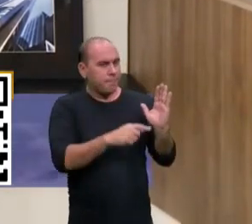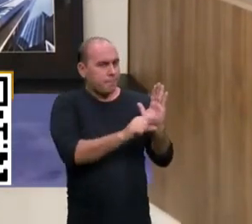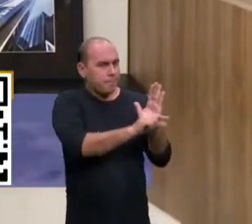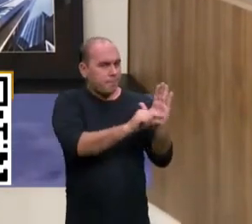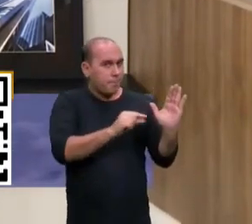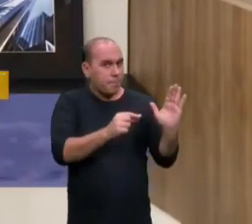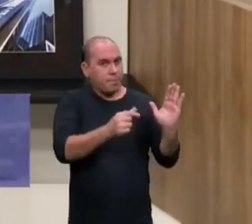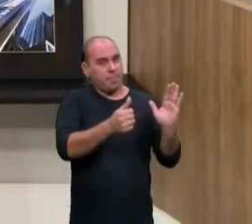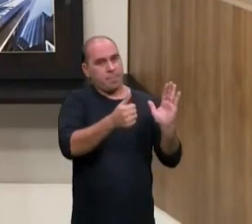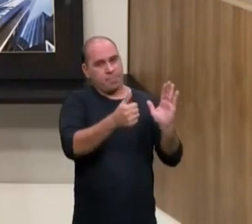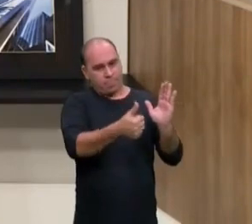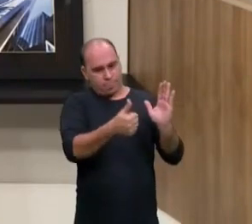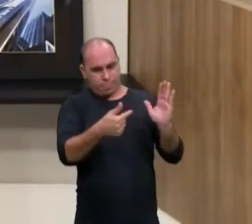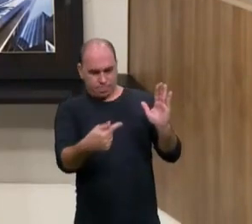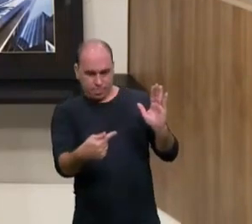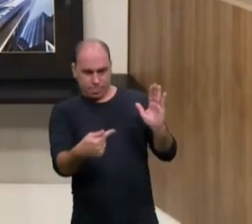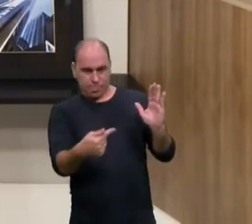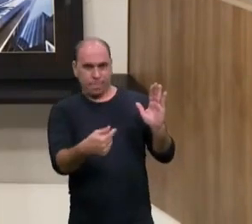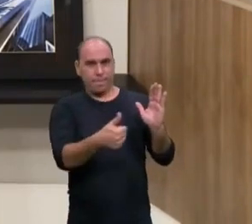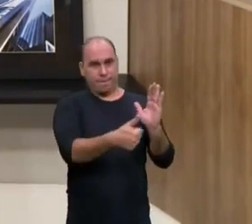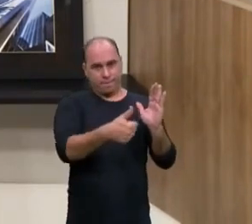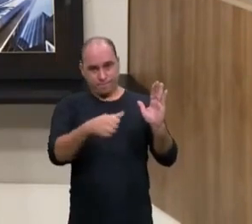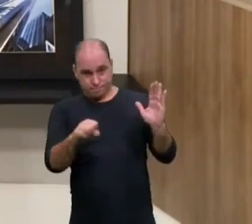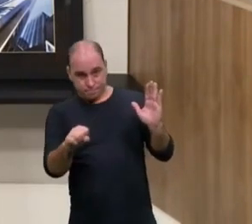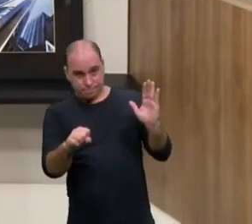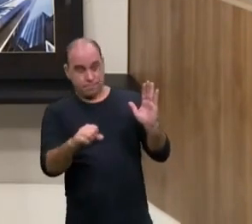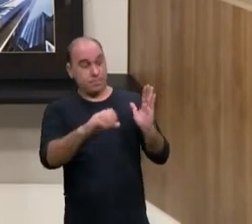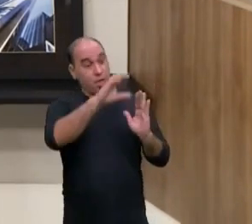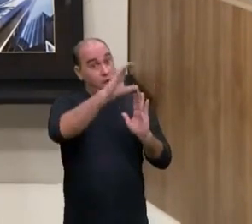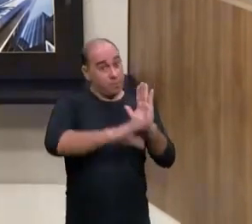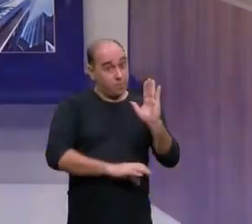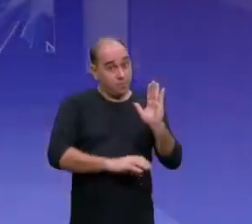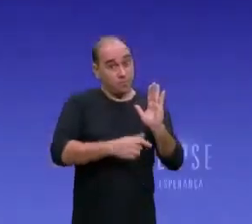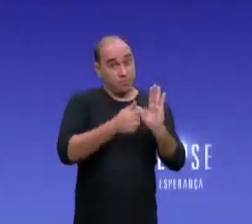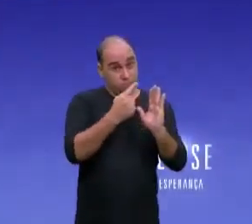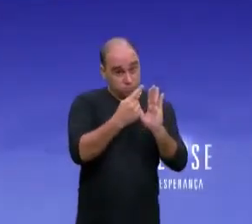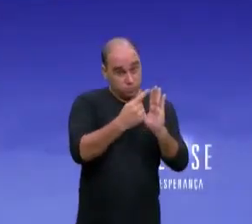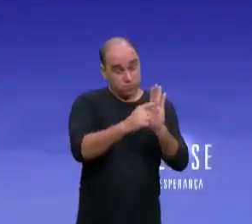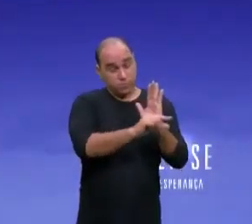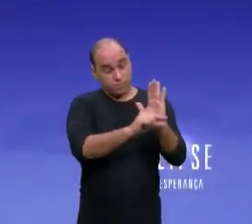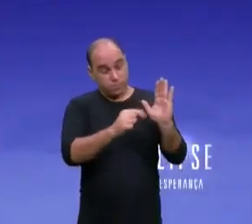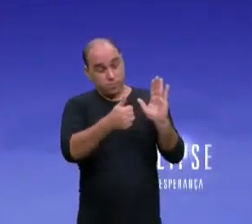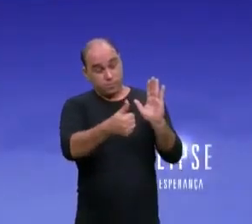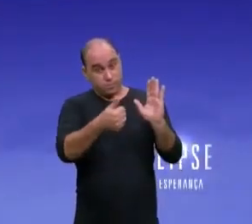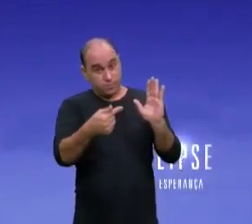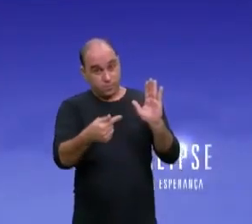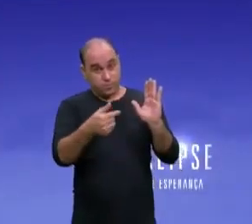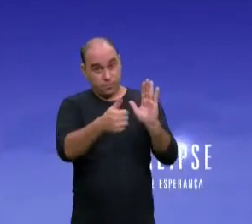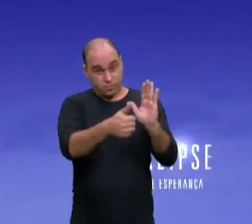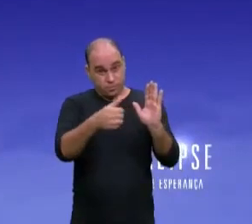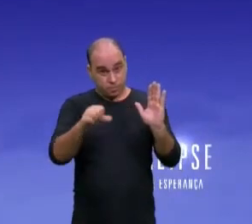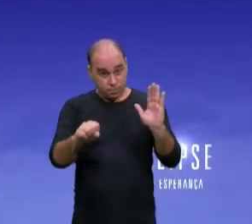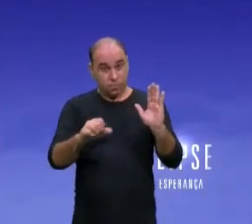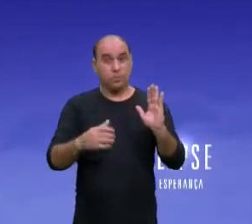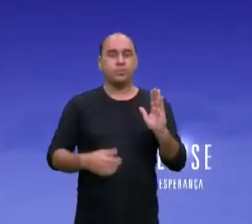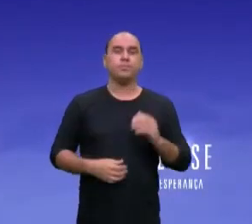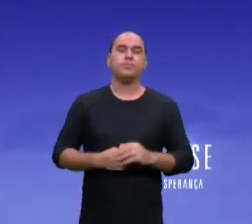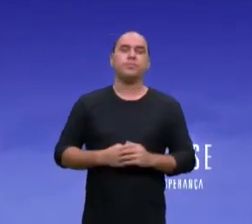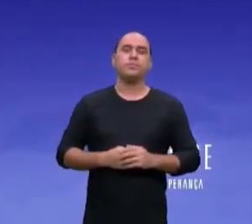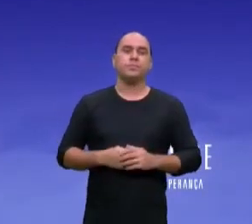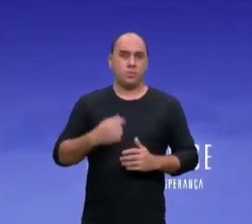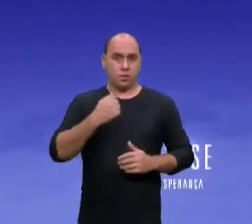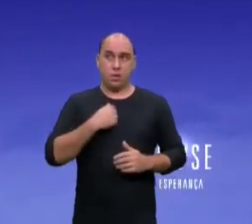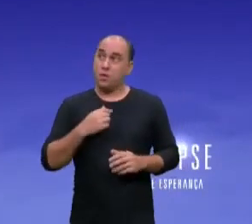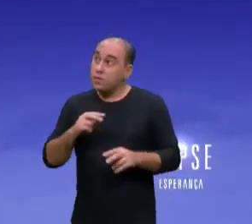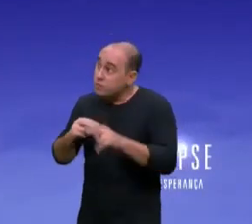ver na verdade o verso 17 e o verso 18 de Apocalipse um aviso sim Eu quando vi caí